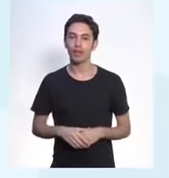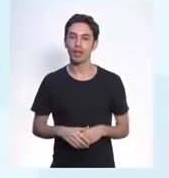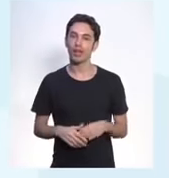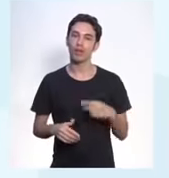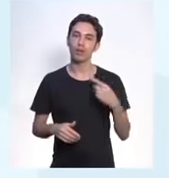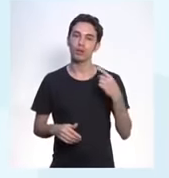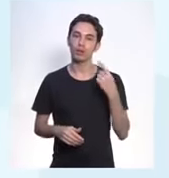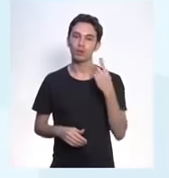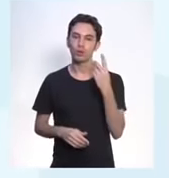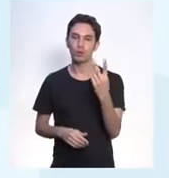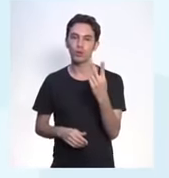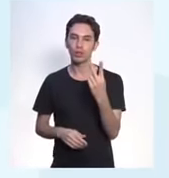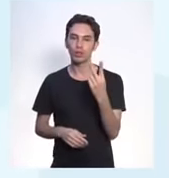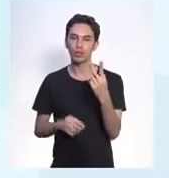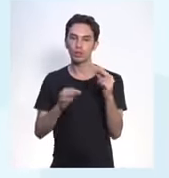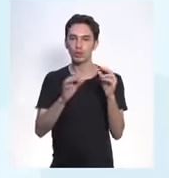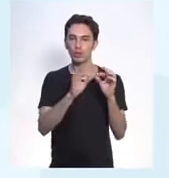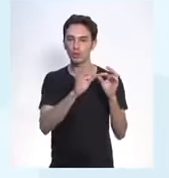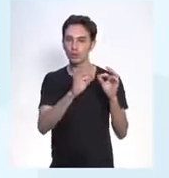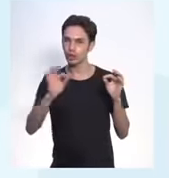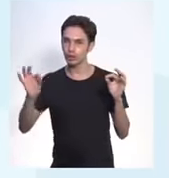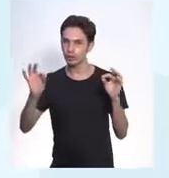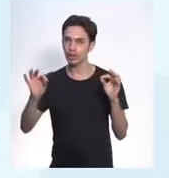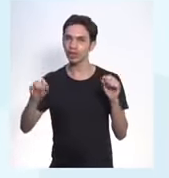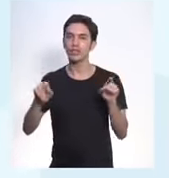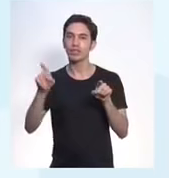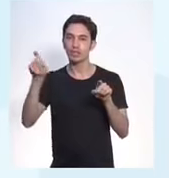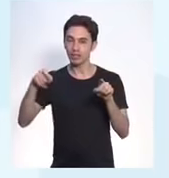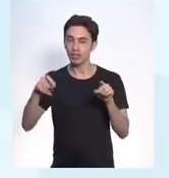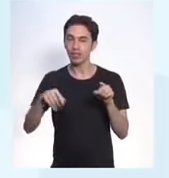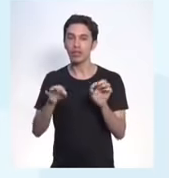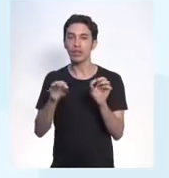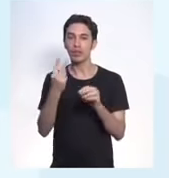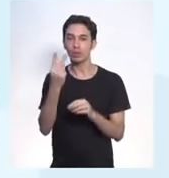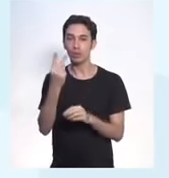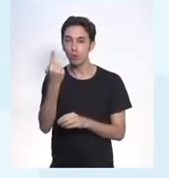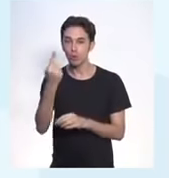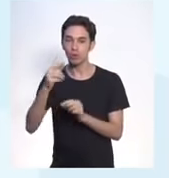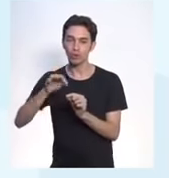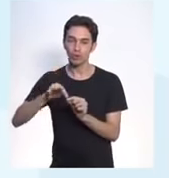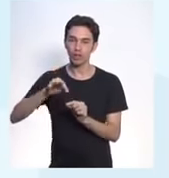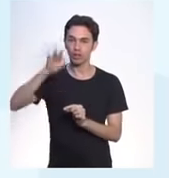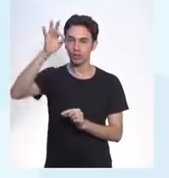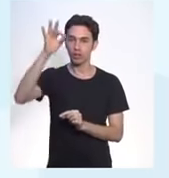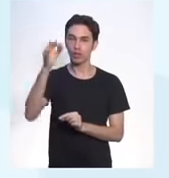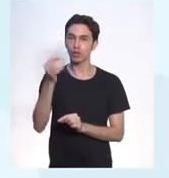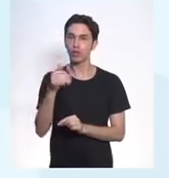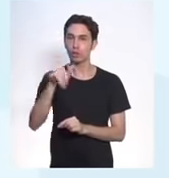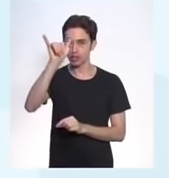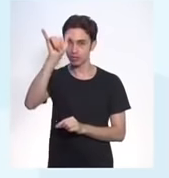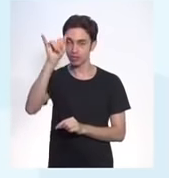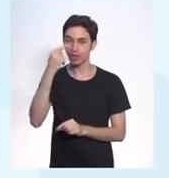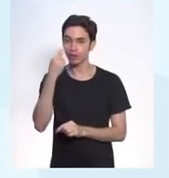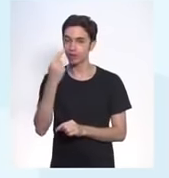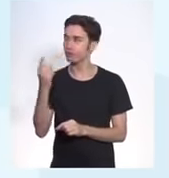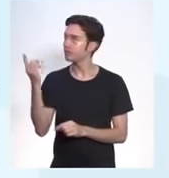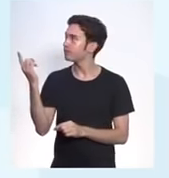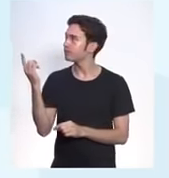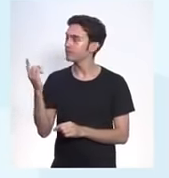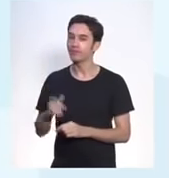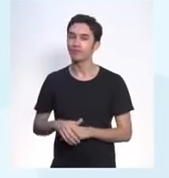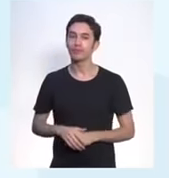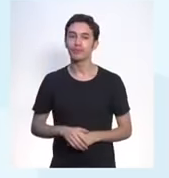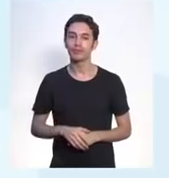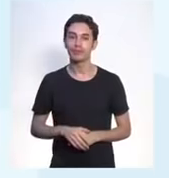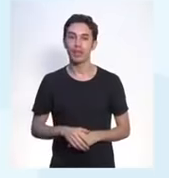X1 aqui do Y então o par ordenado Oi aqui é dois em um Então esse no caso aí né